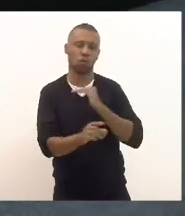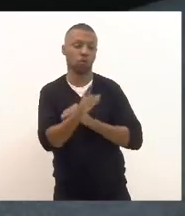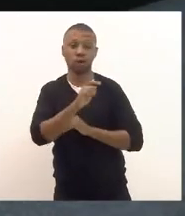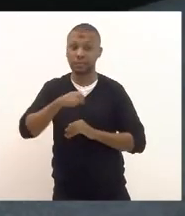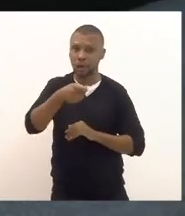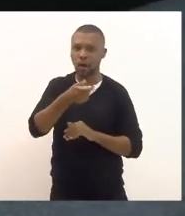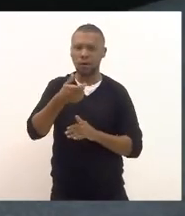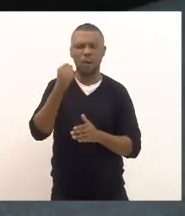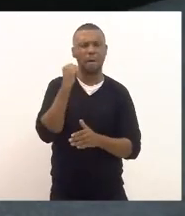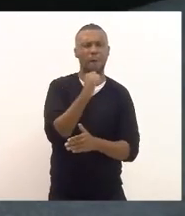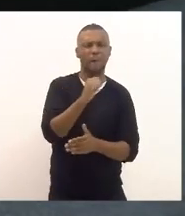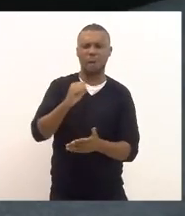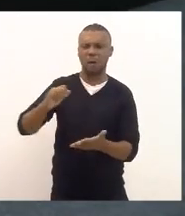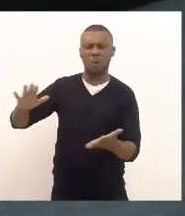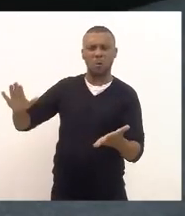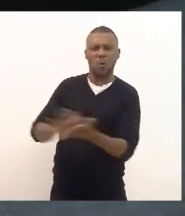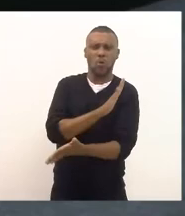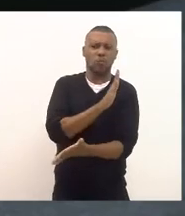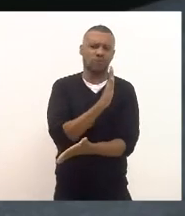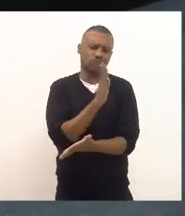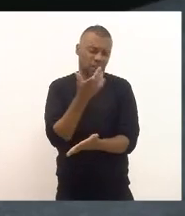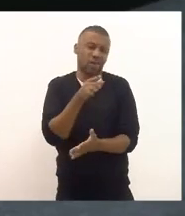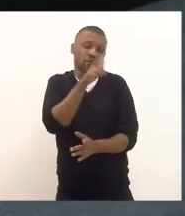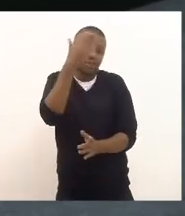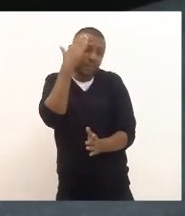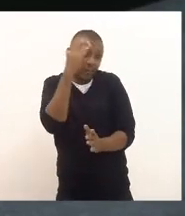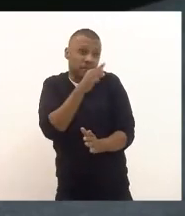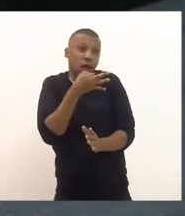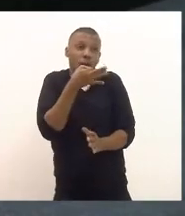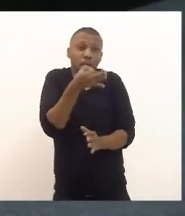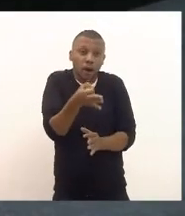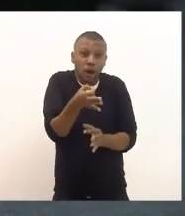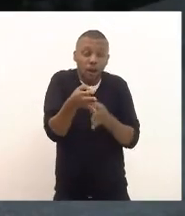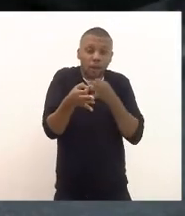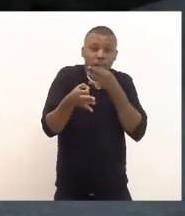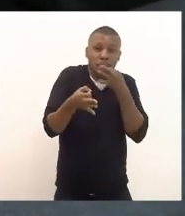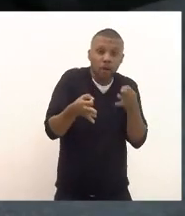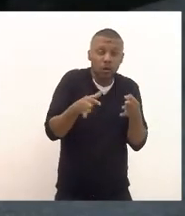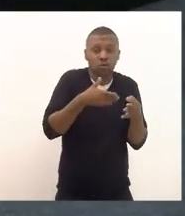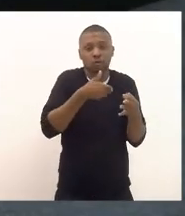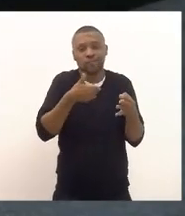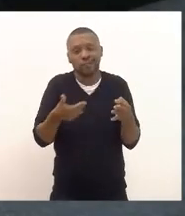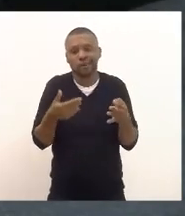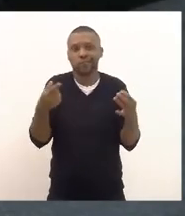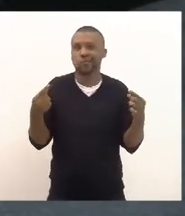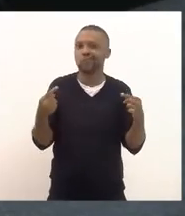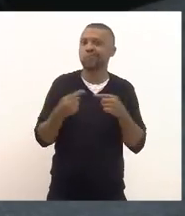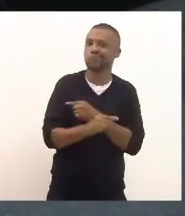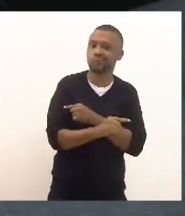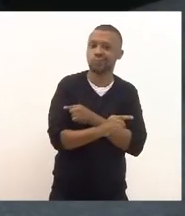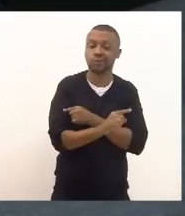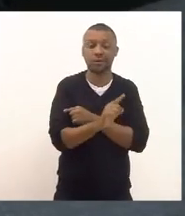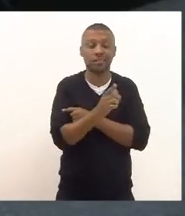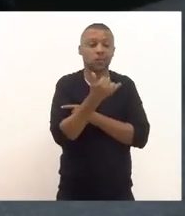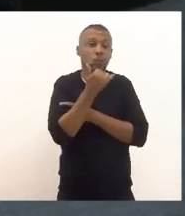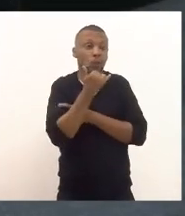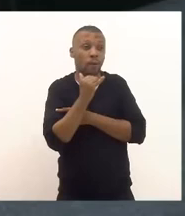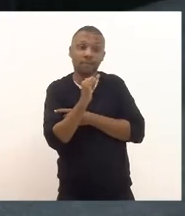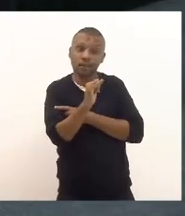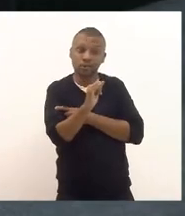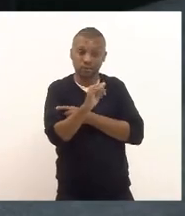ainda e essa tenha posição diversa da minha ida do governo Z que esta não é a